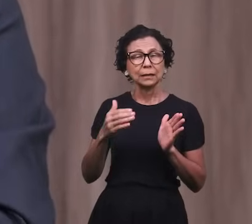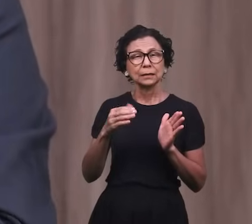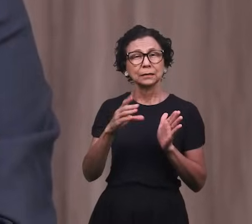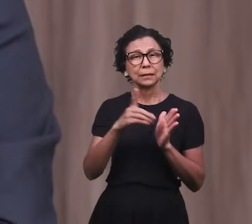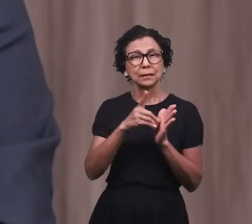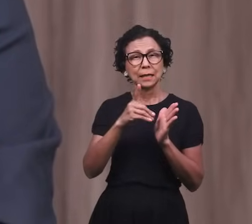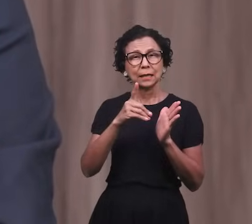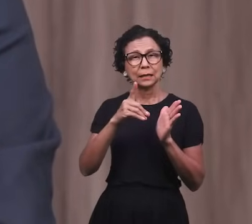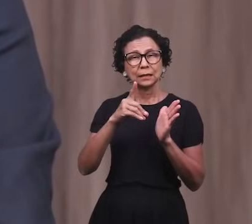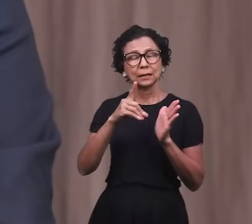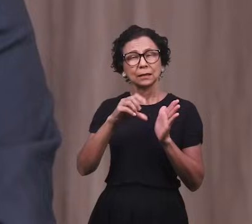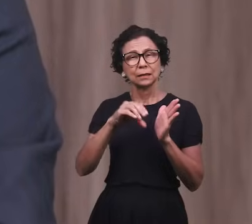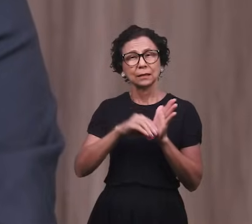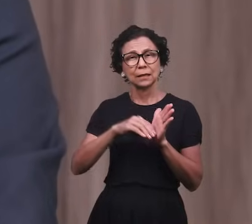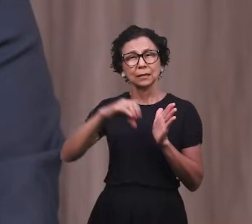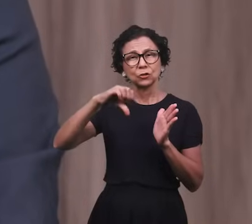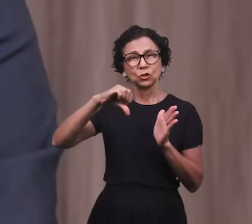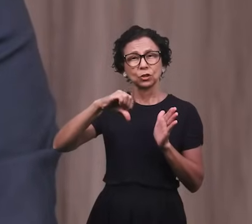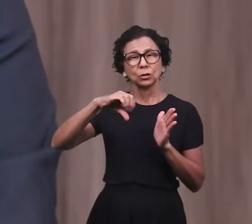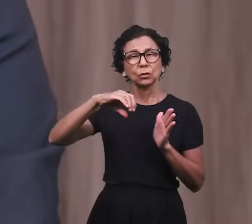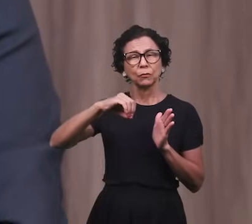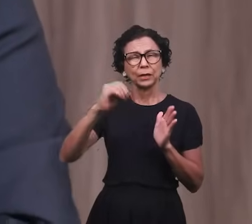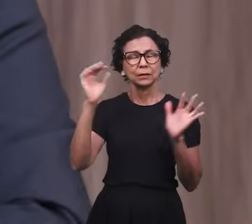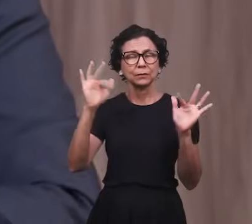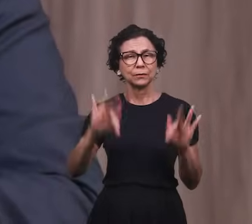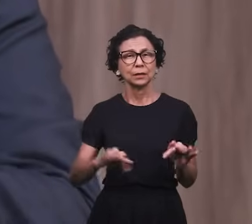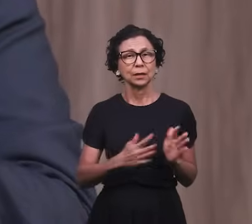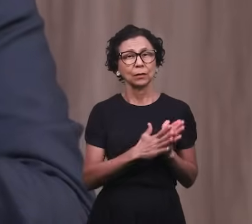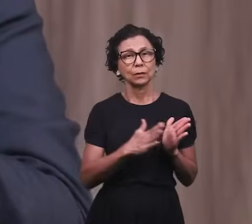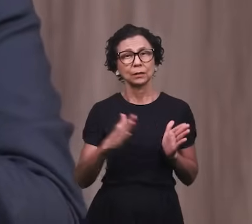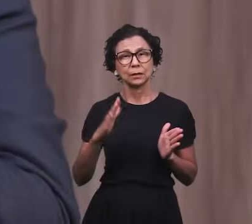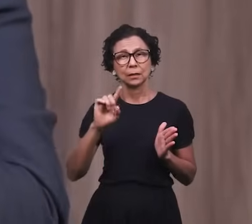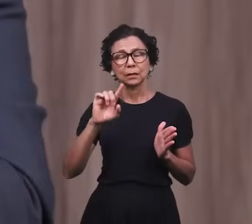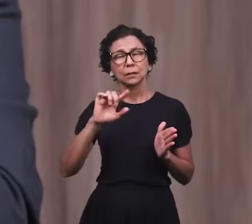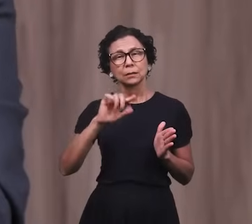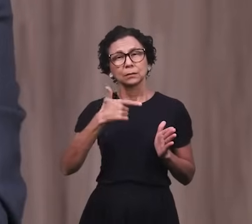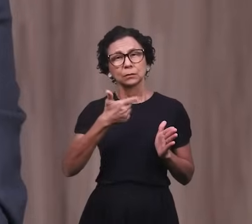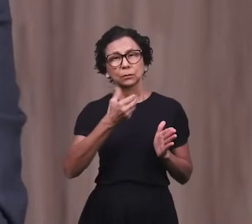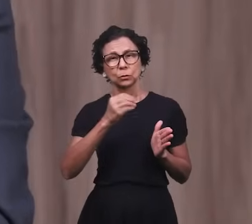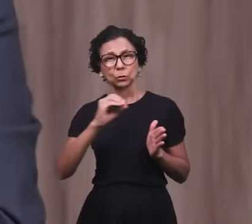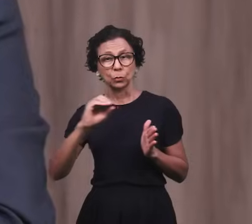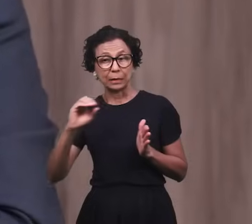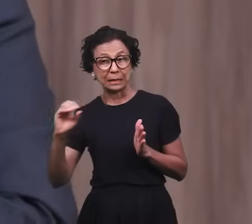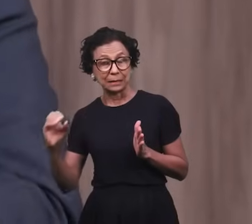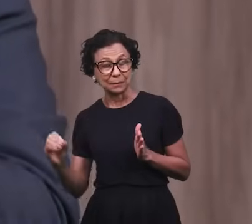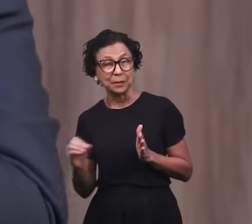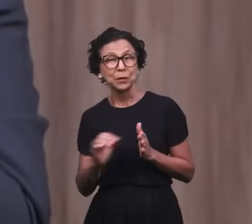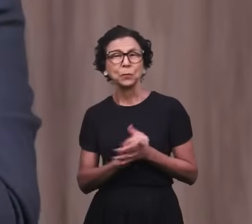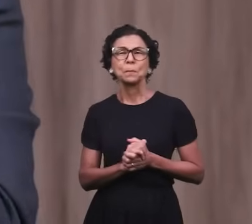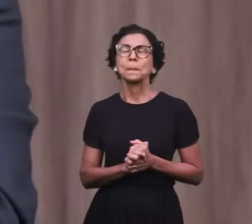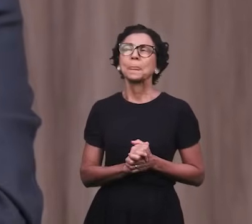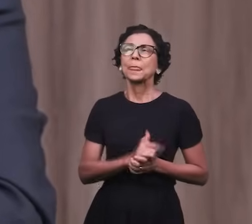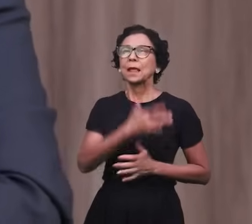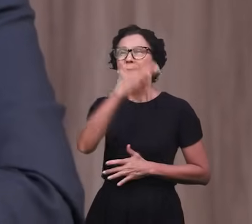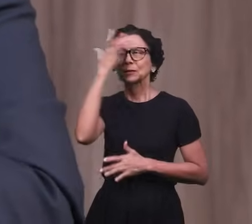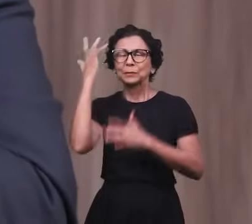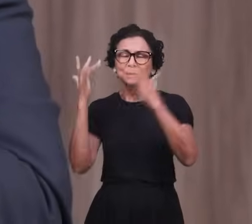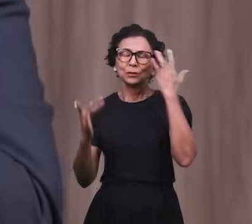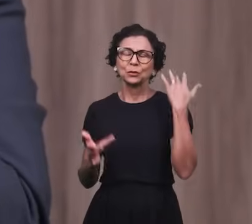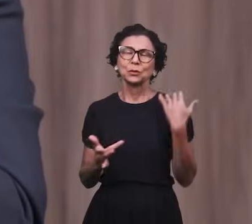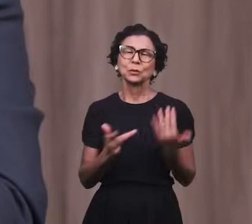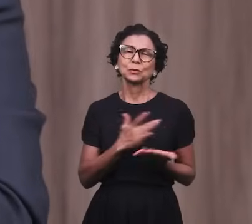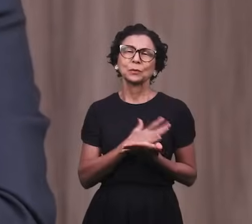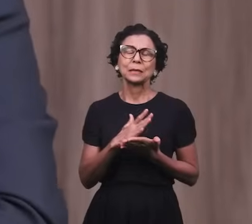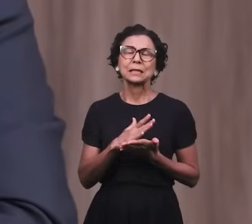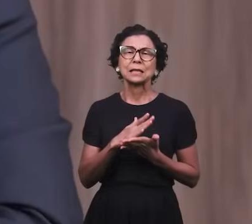do ano 2000, quando surgem as redes sociais, a possibilidade das pessoas inserirem informações, seus gostos, né?